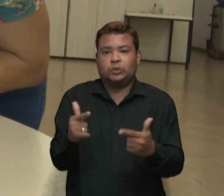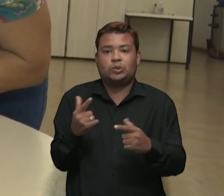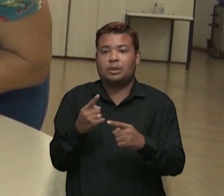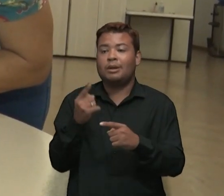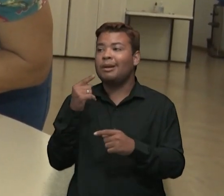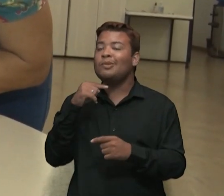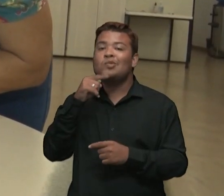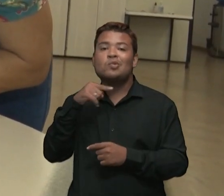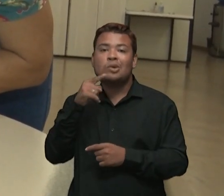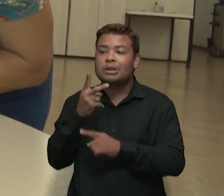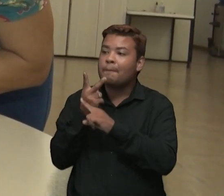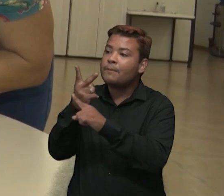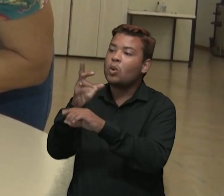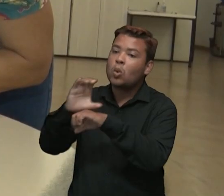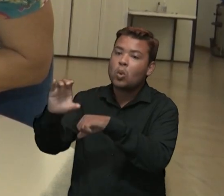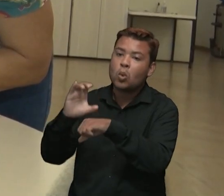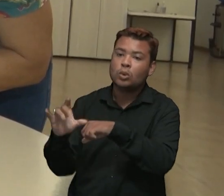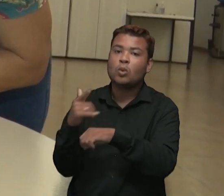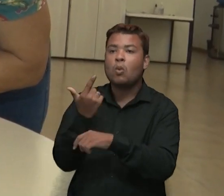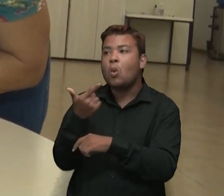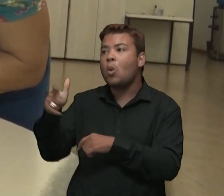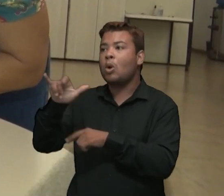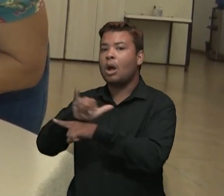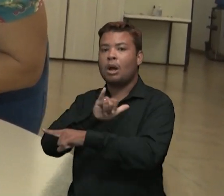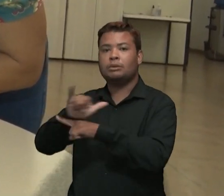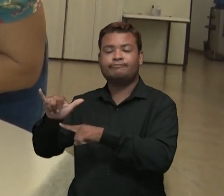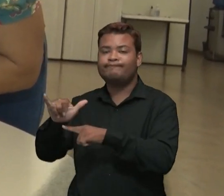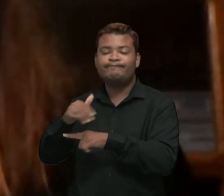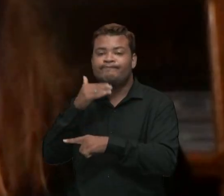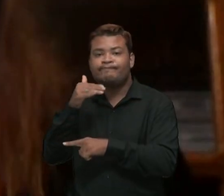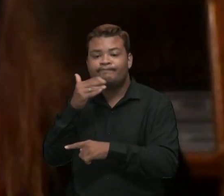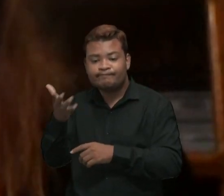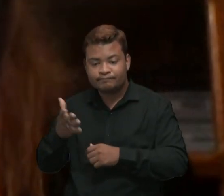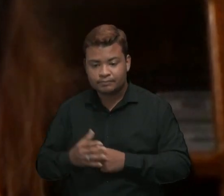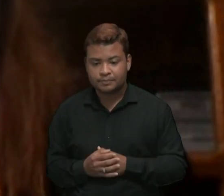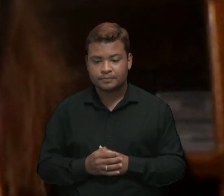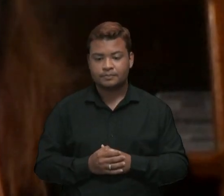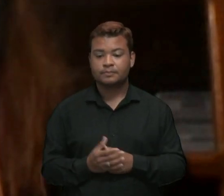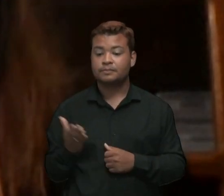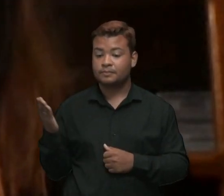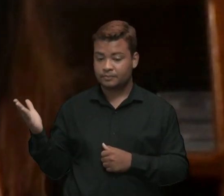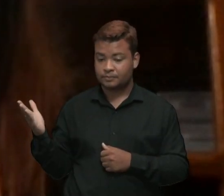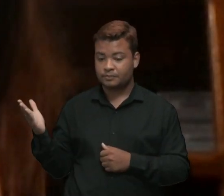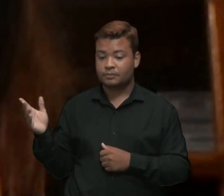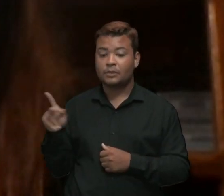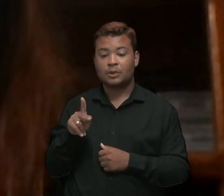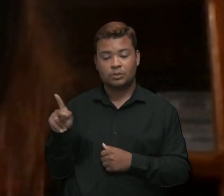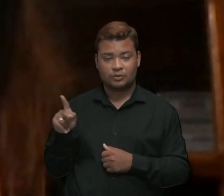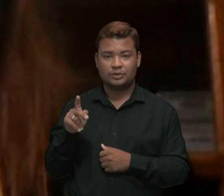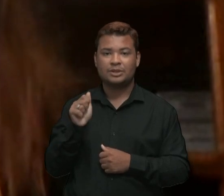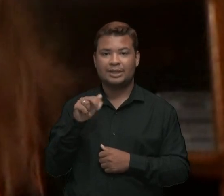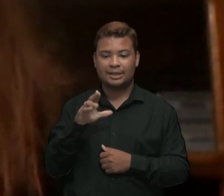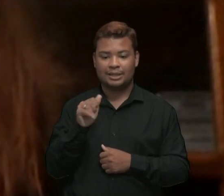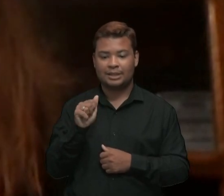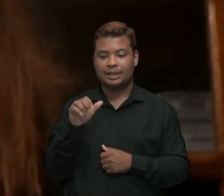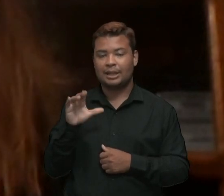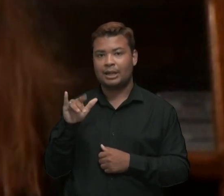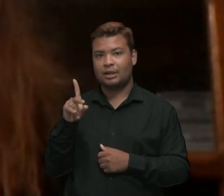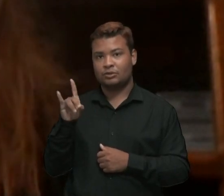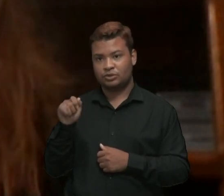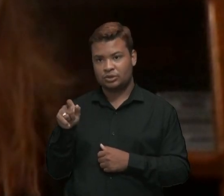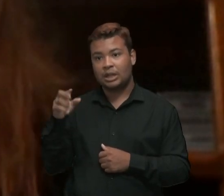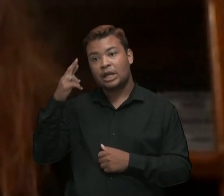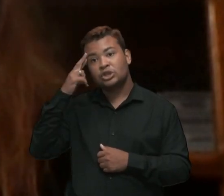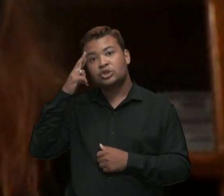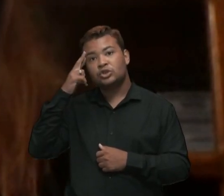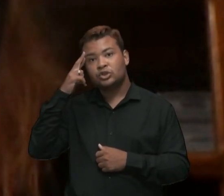um curso ou um outro recurso para os estudos. Para a professora Ana Cláudia Antônio, diretora de Acessibilidade